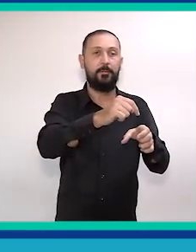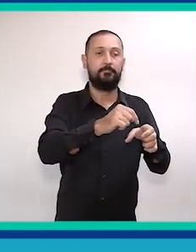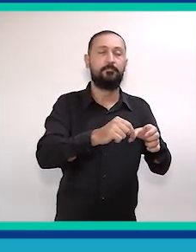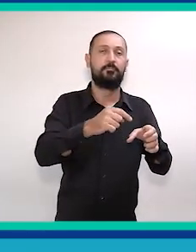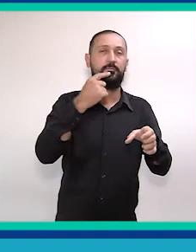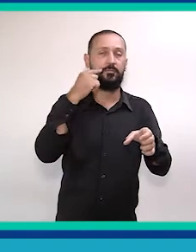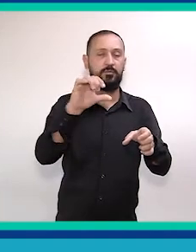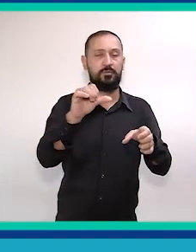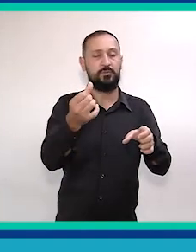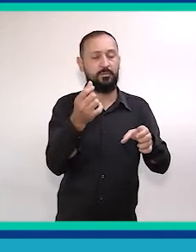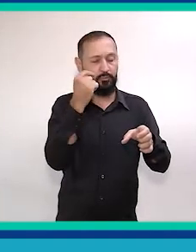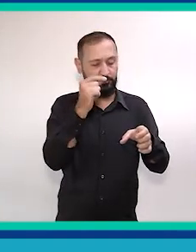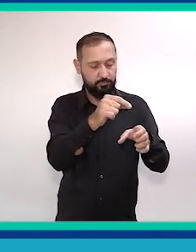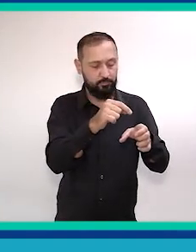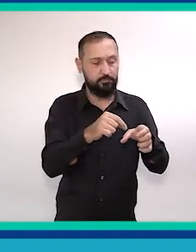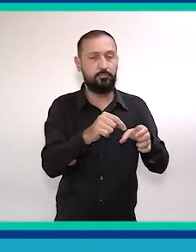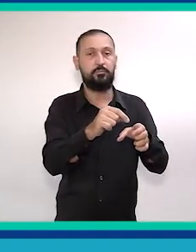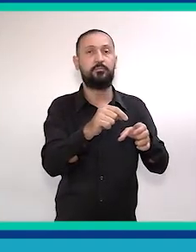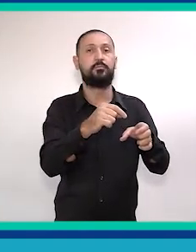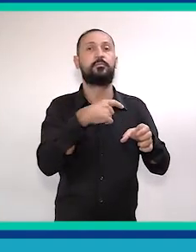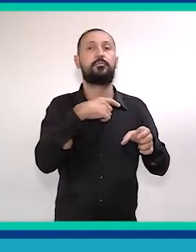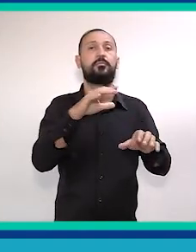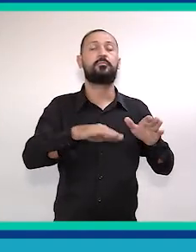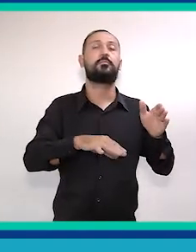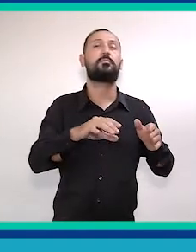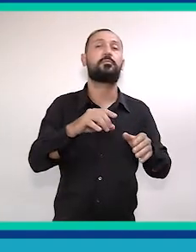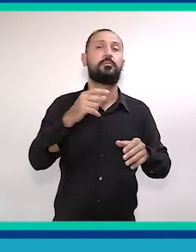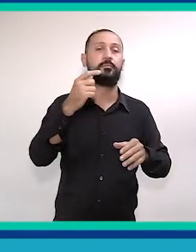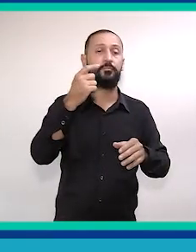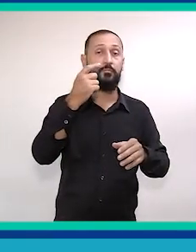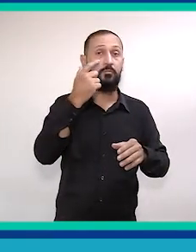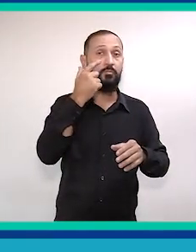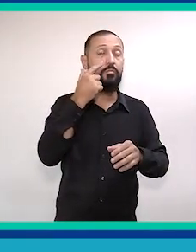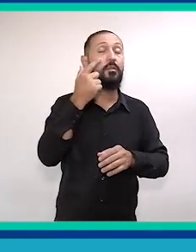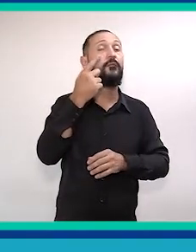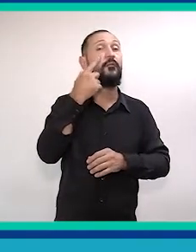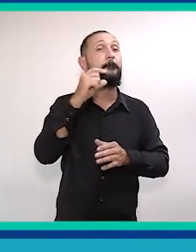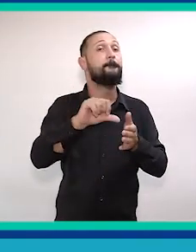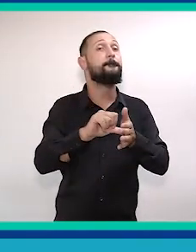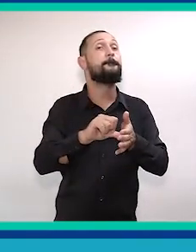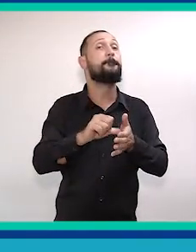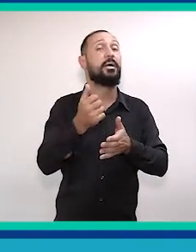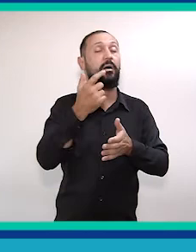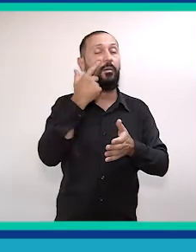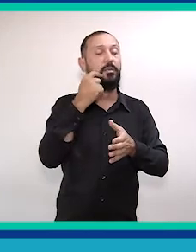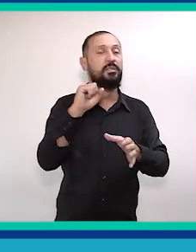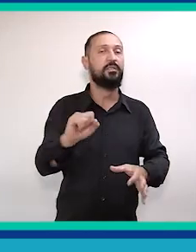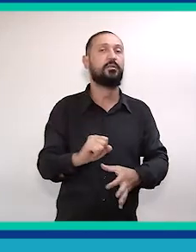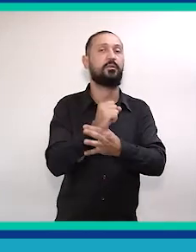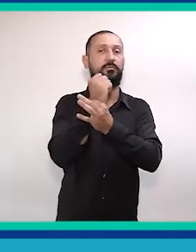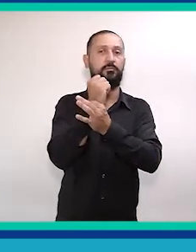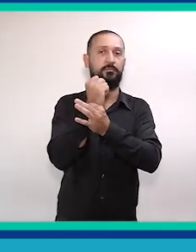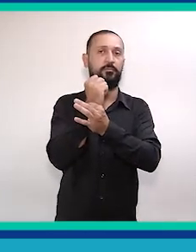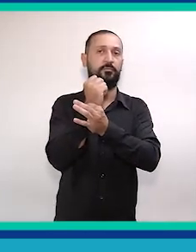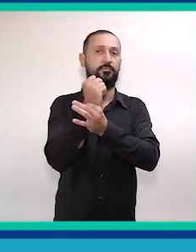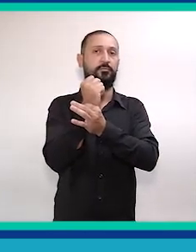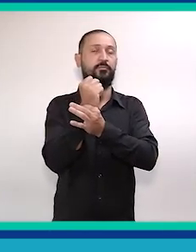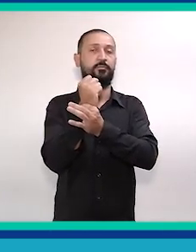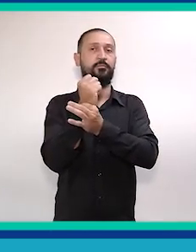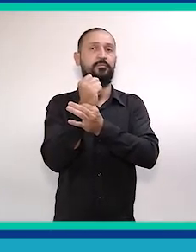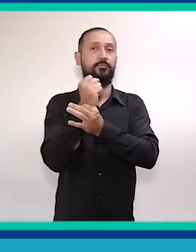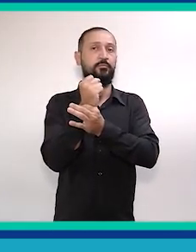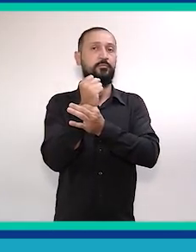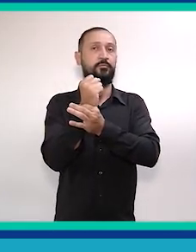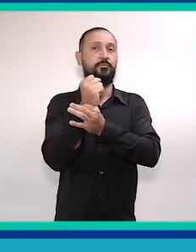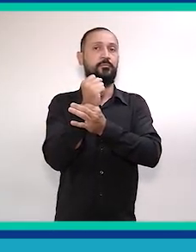placa de Petri ou placa de 96 poços. Então, os ensaios pré-clínicos é para você primeiro avaliar uma segurança